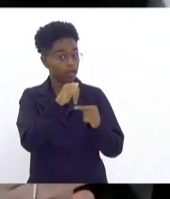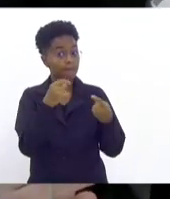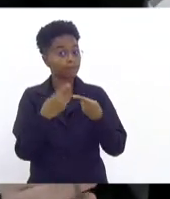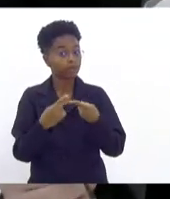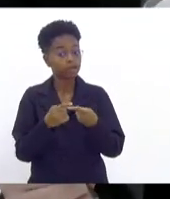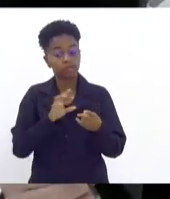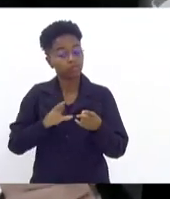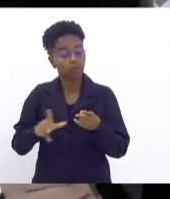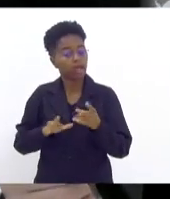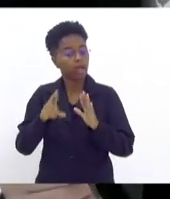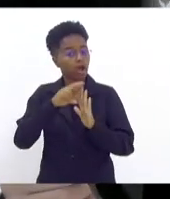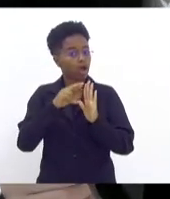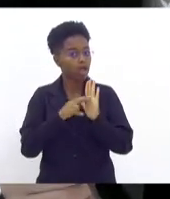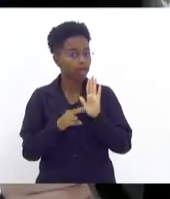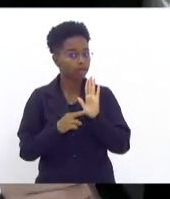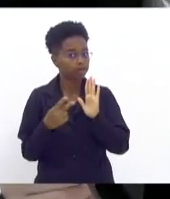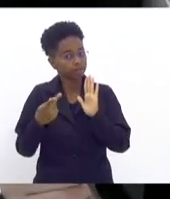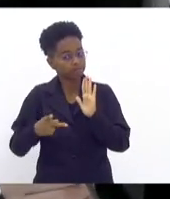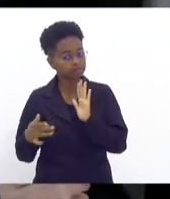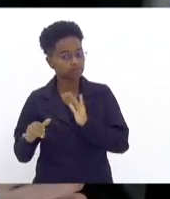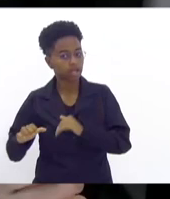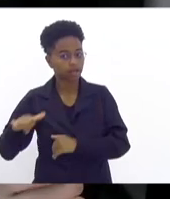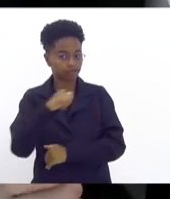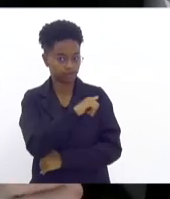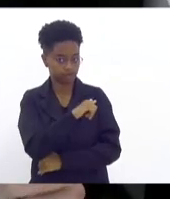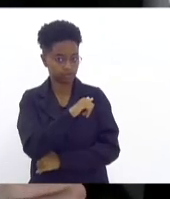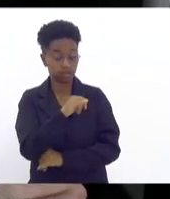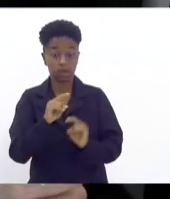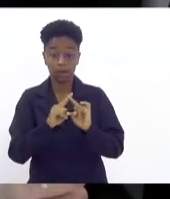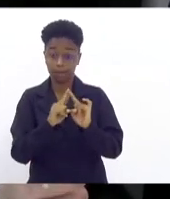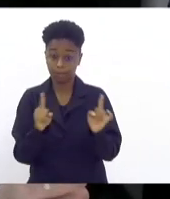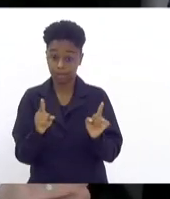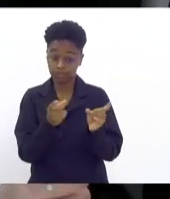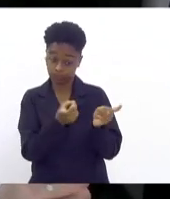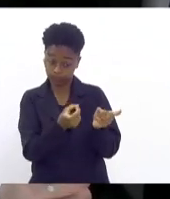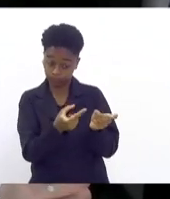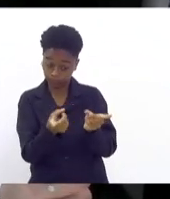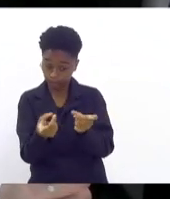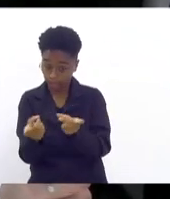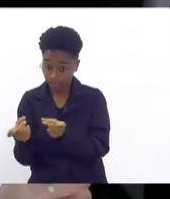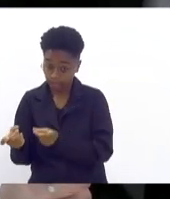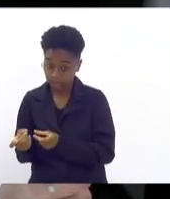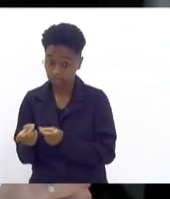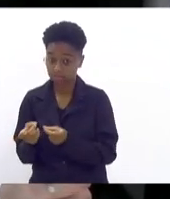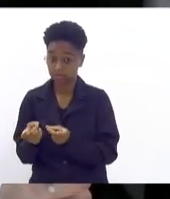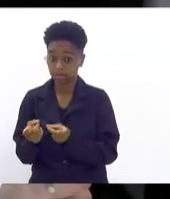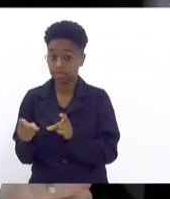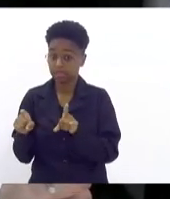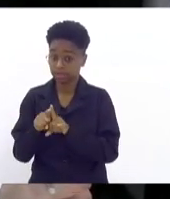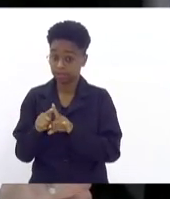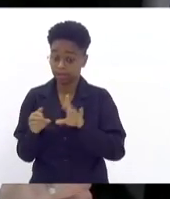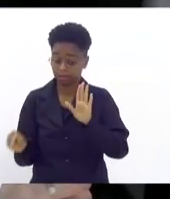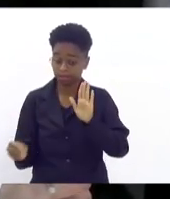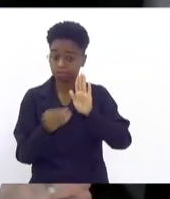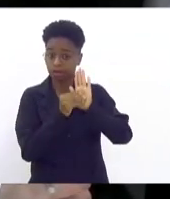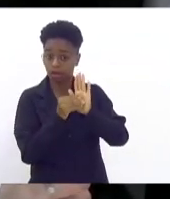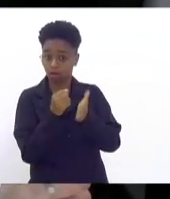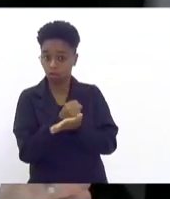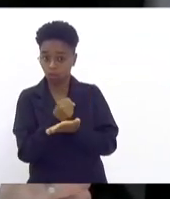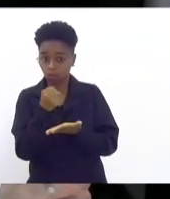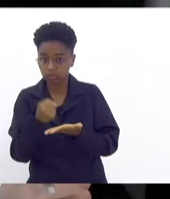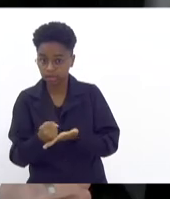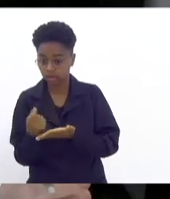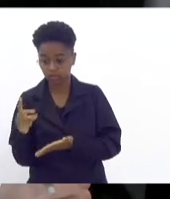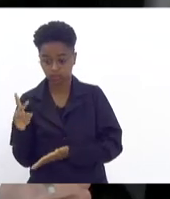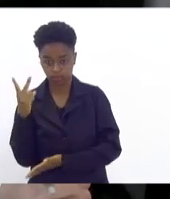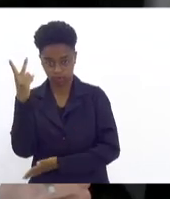normas técnicas da aviação, mas a comercialização e a fixação contratual dos